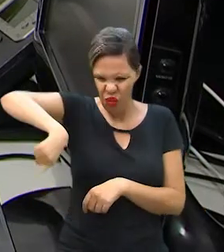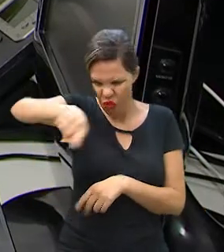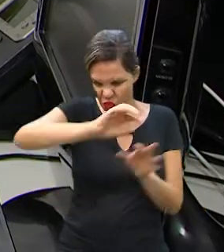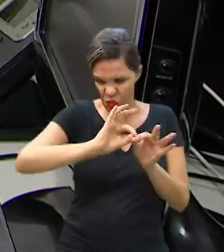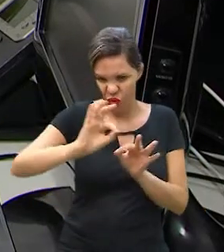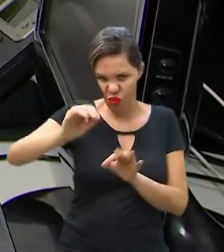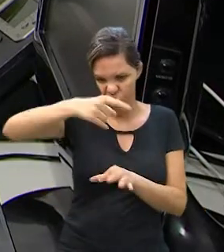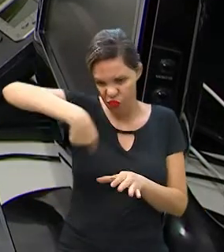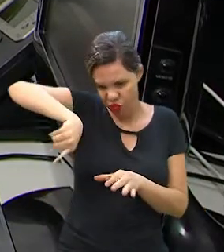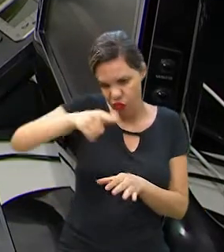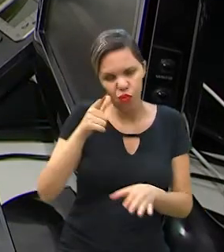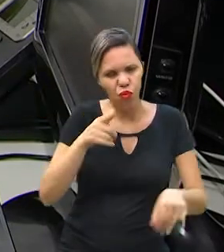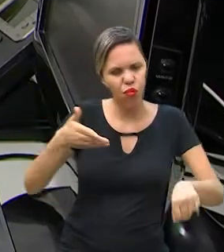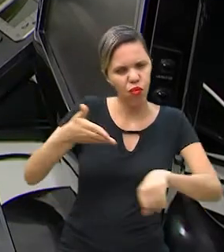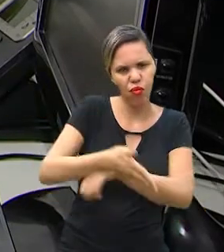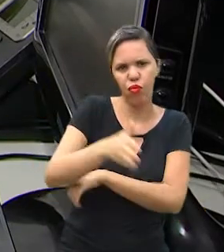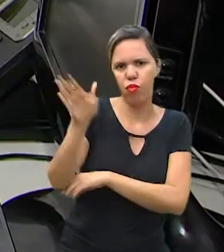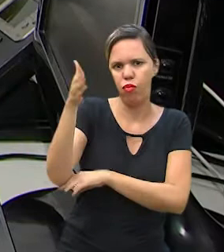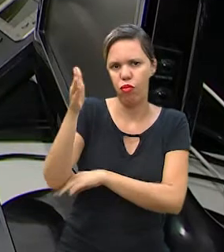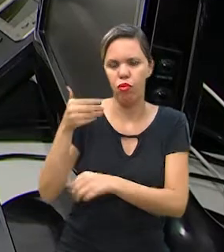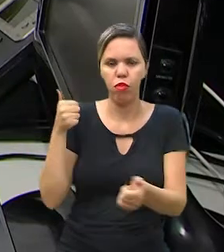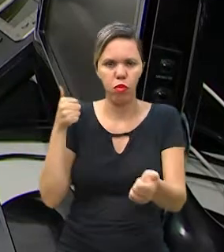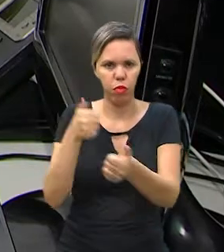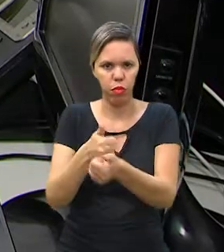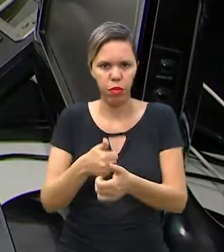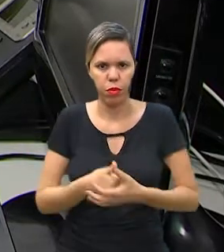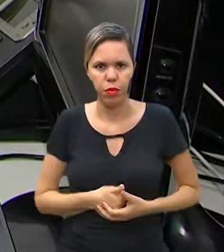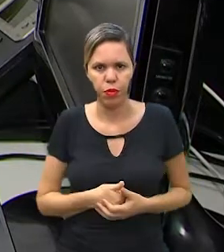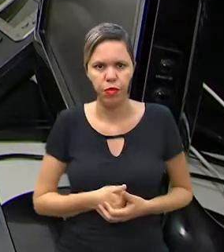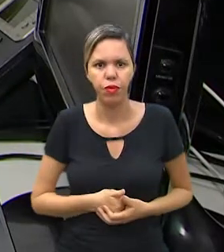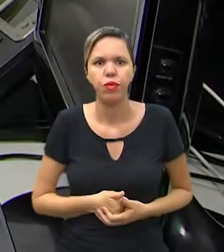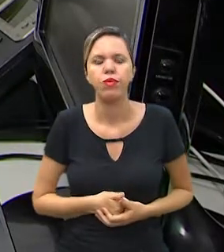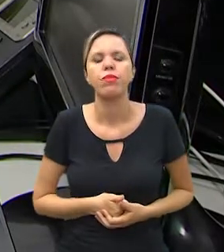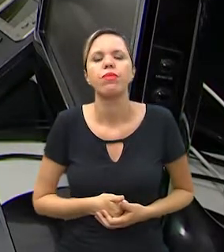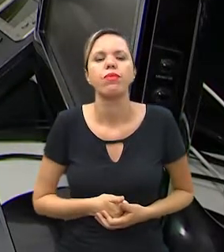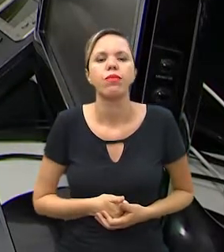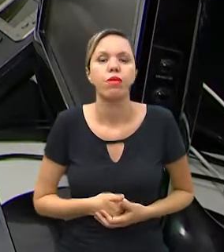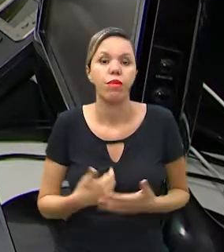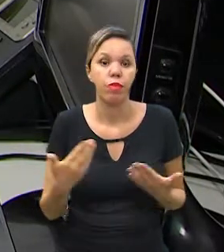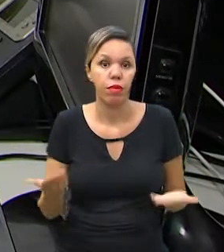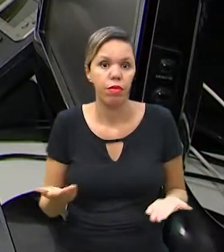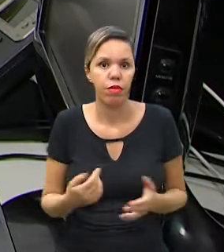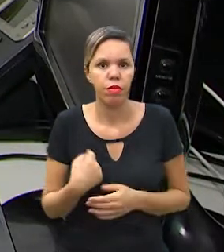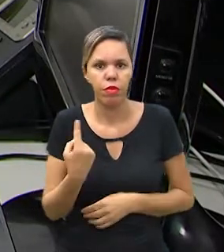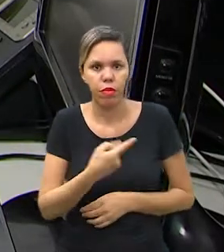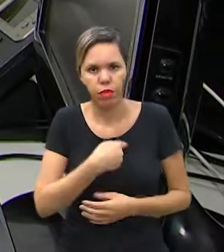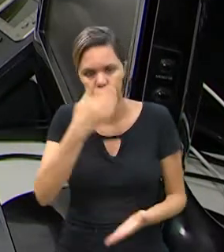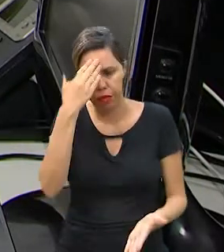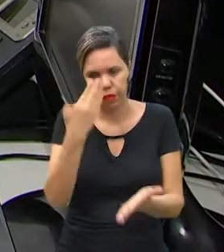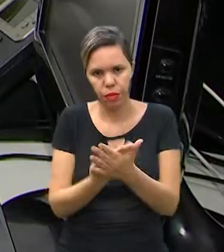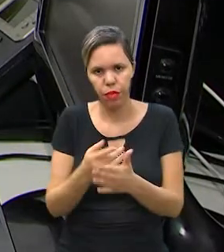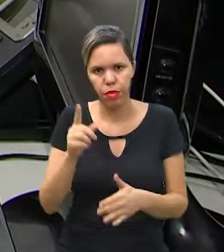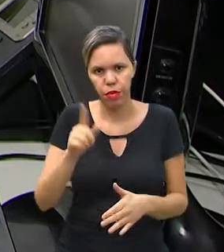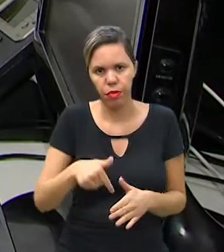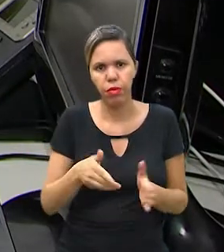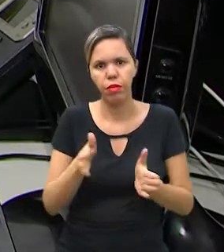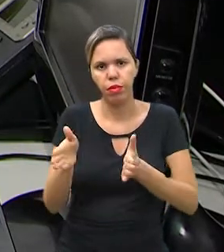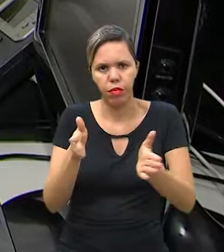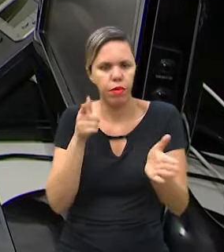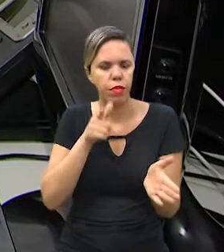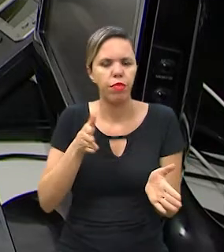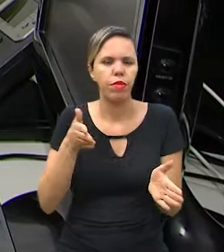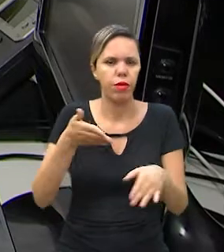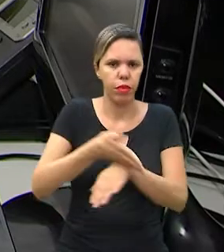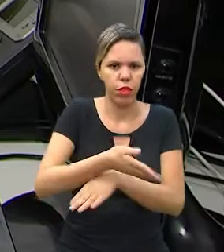volta muito grande né para conseguir o acesso mais próximo à Rodovia e assim sendo Nós acreditamos que